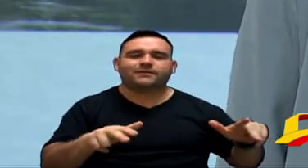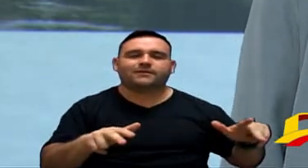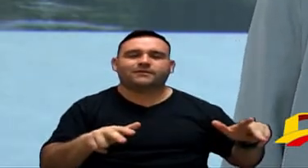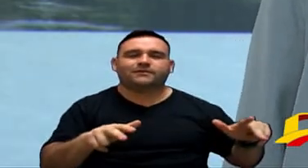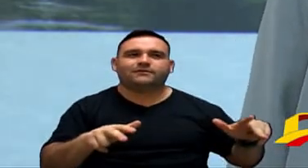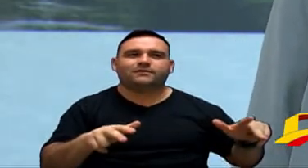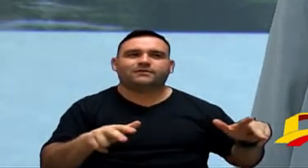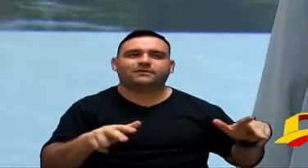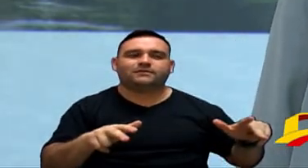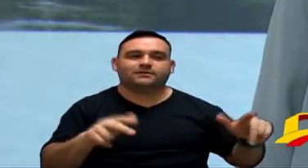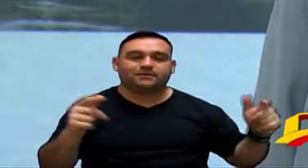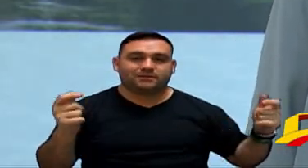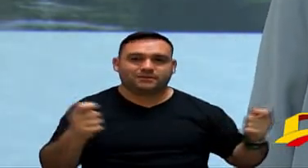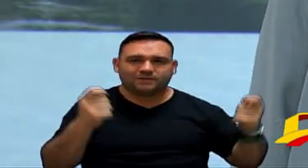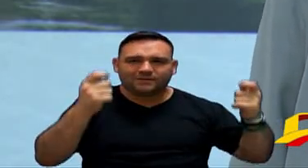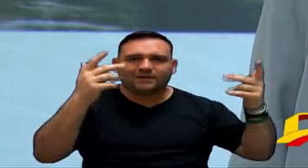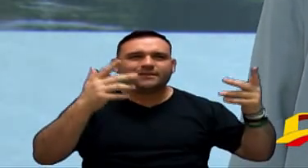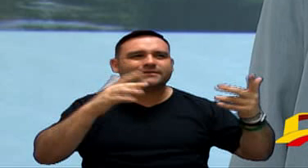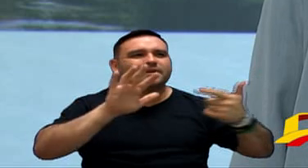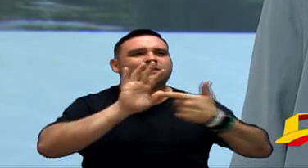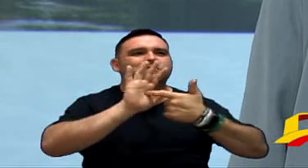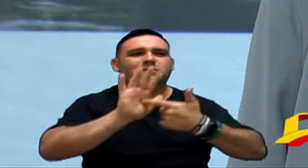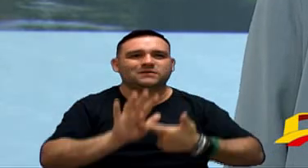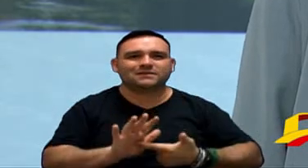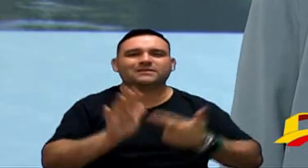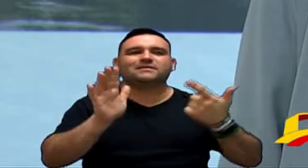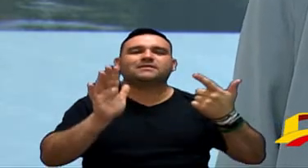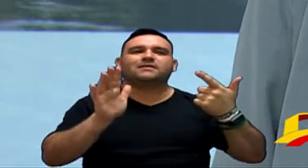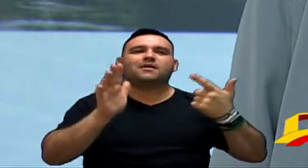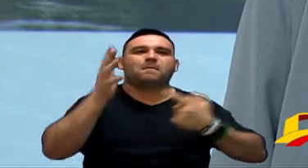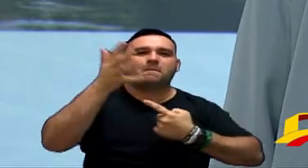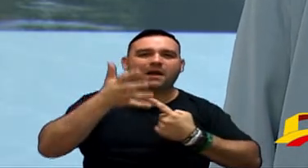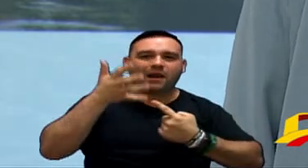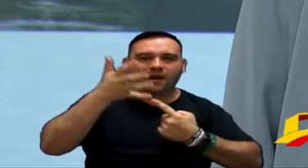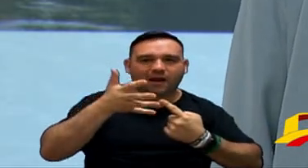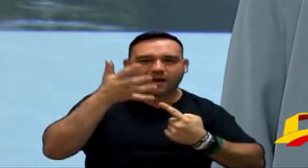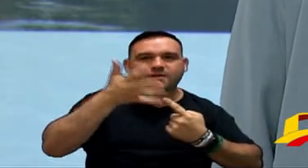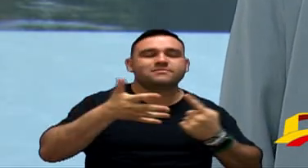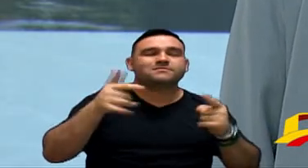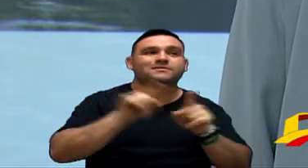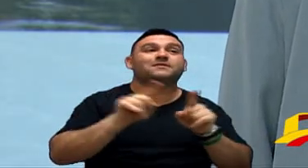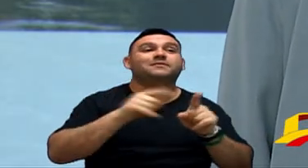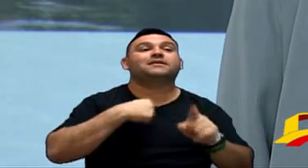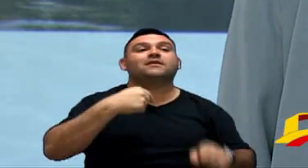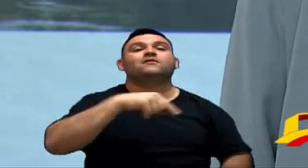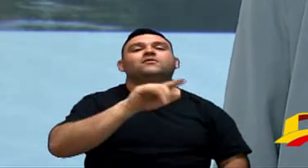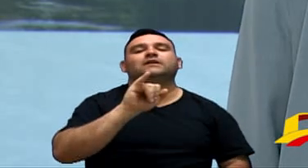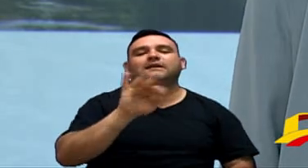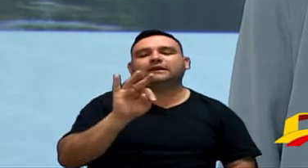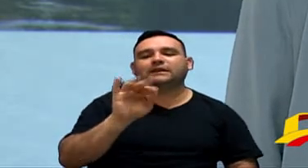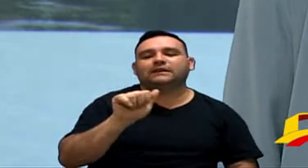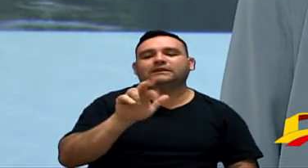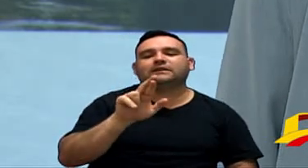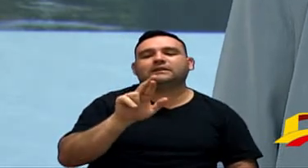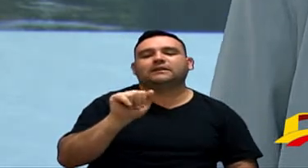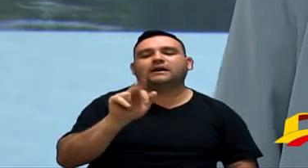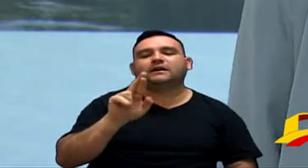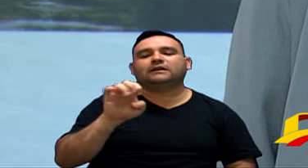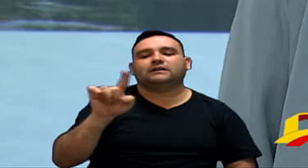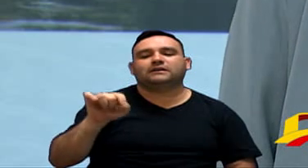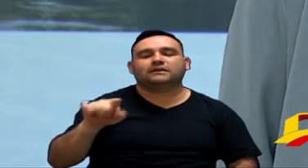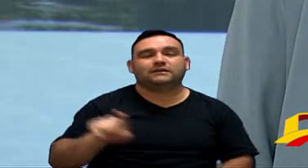de exposições de palestras eu estive lá em Itararé Vereador